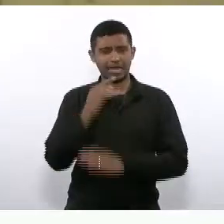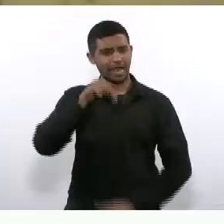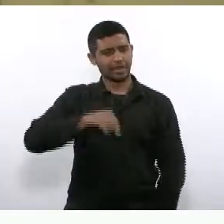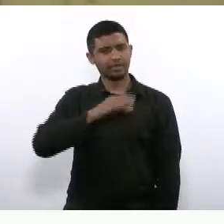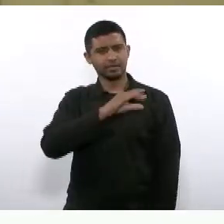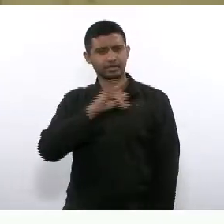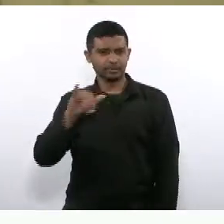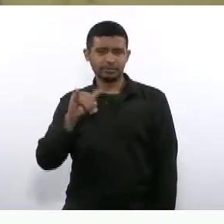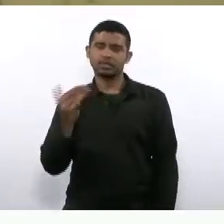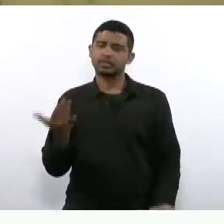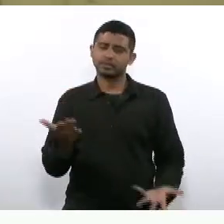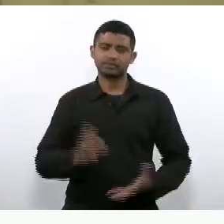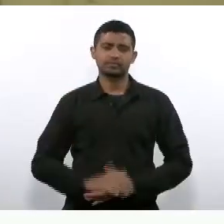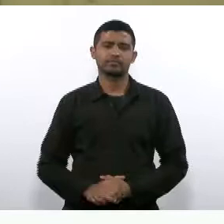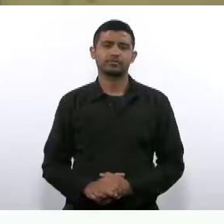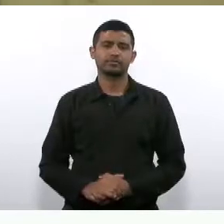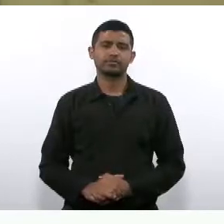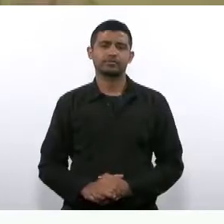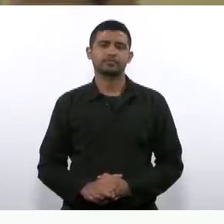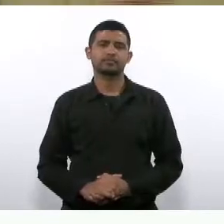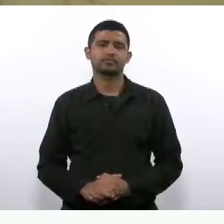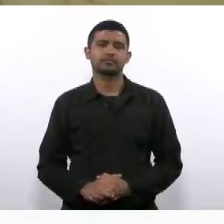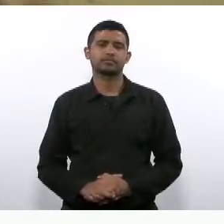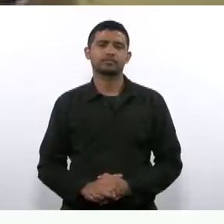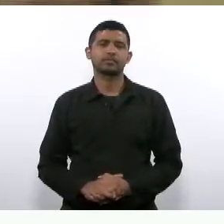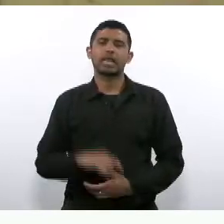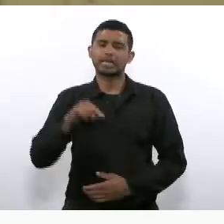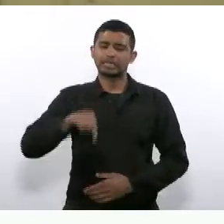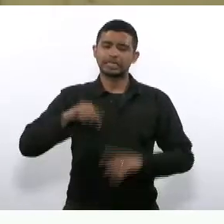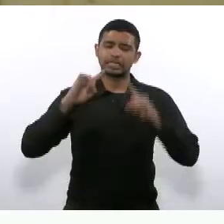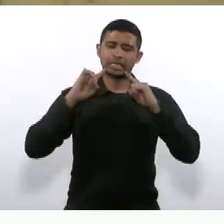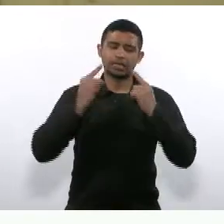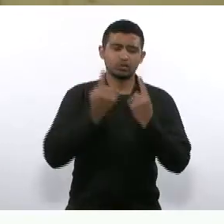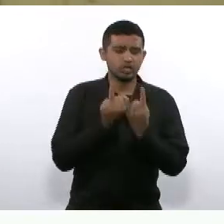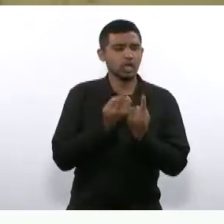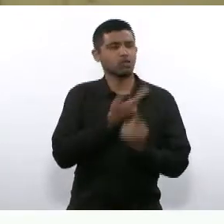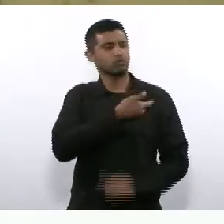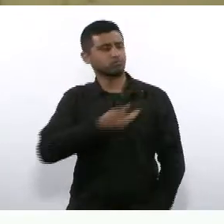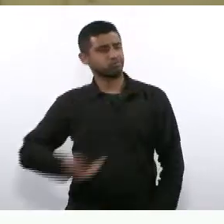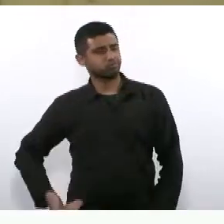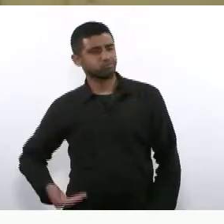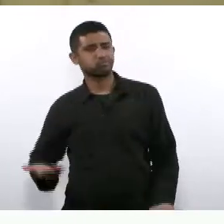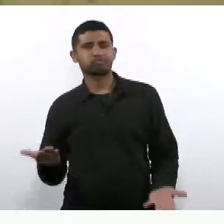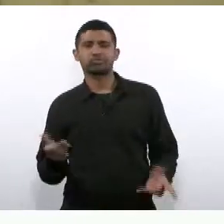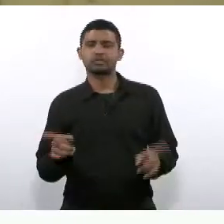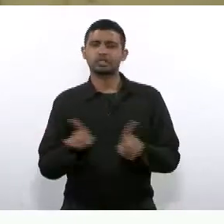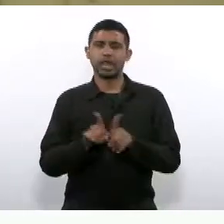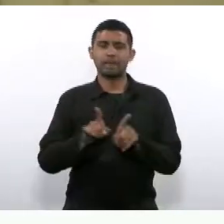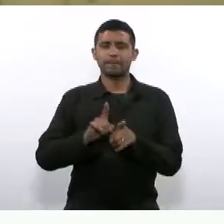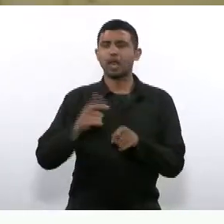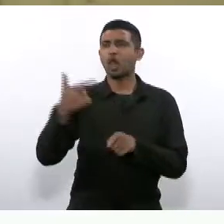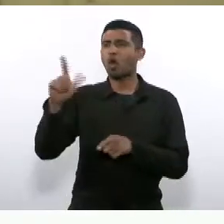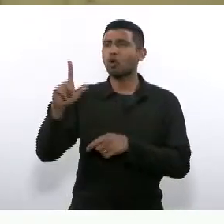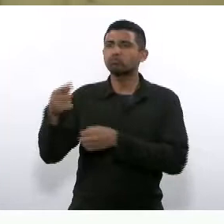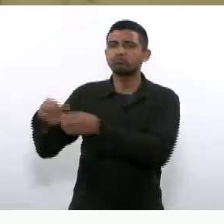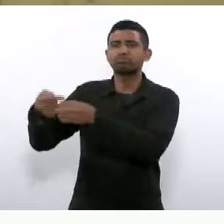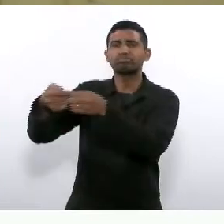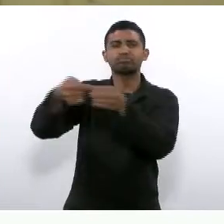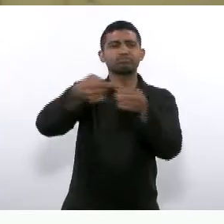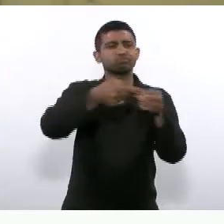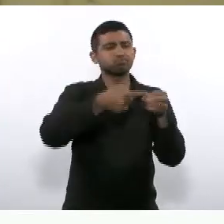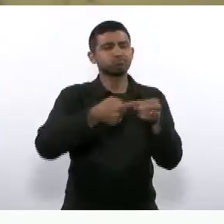seja as realizadas aqui, as oitivas, as audiências, seja as que fizemos nos outros municípios,